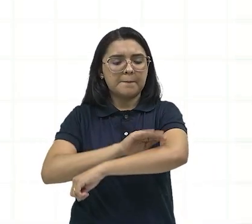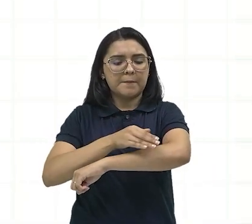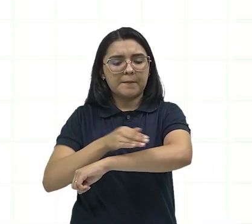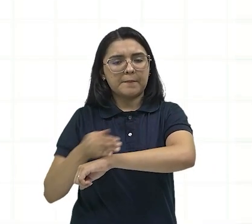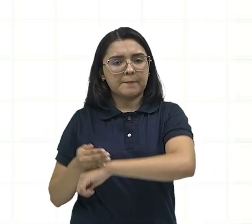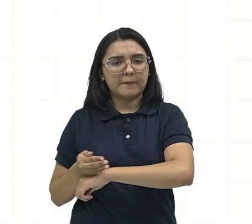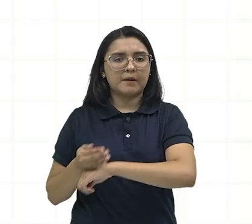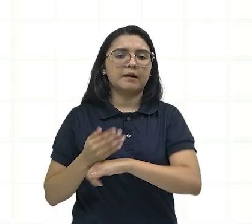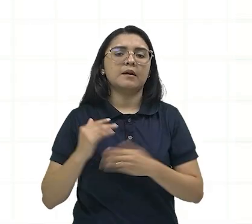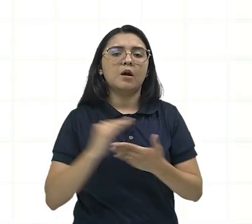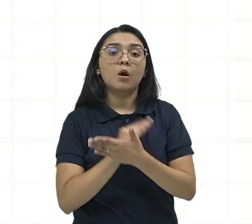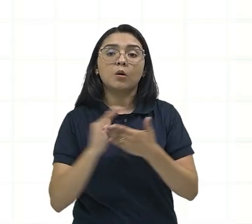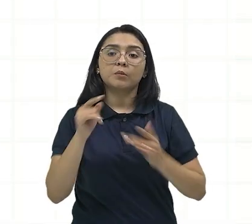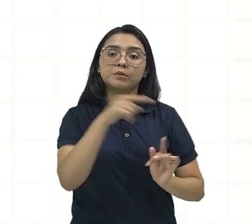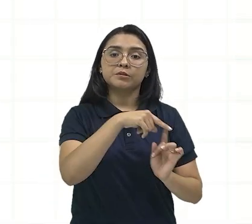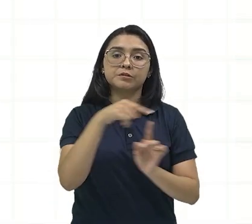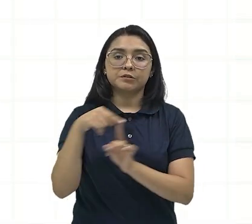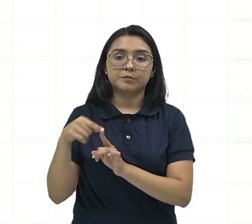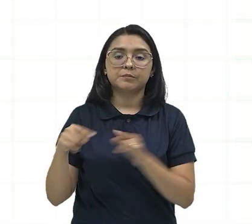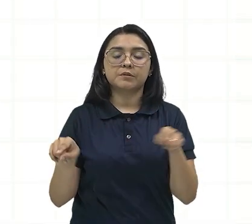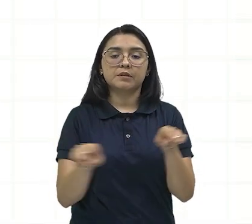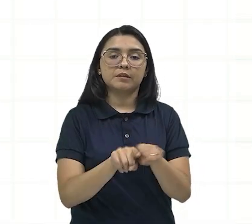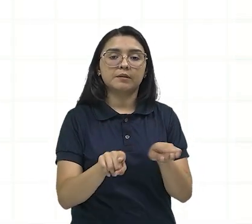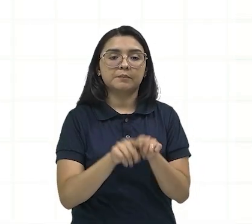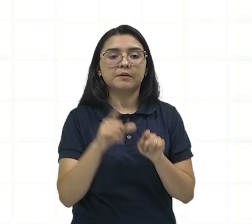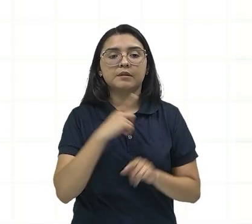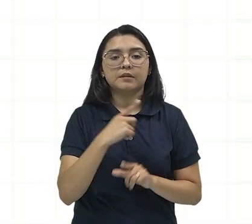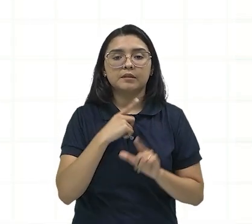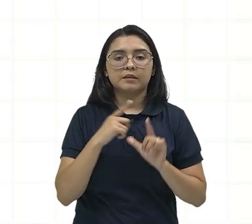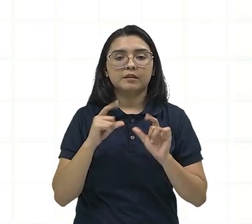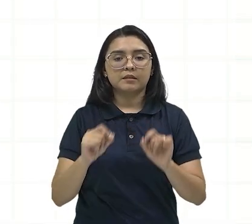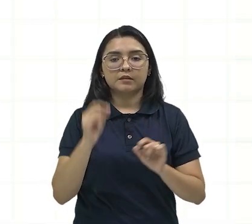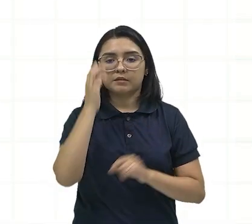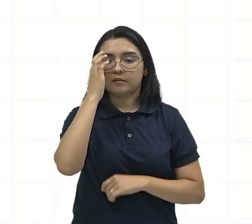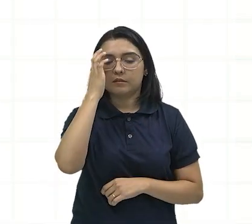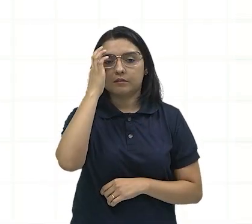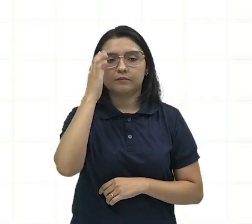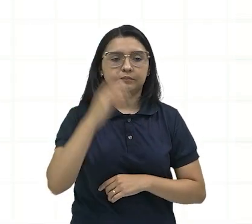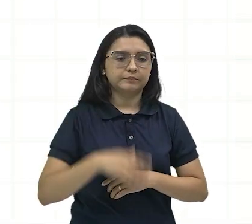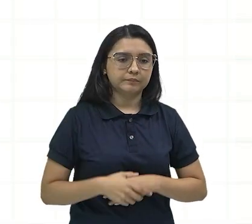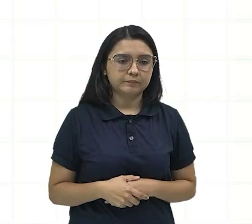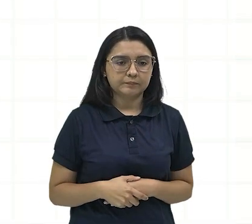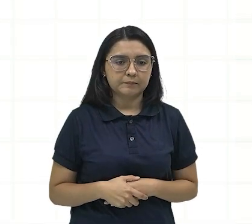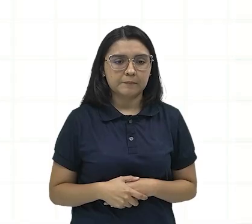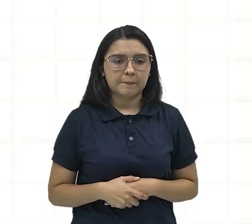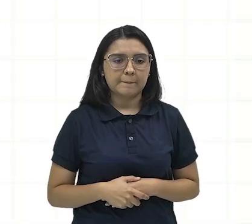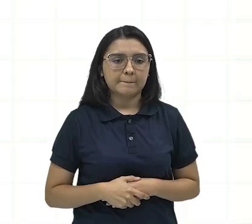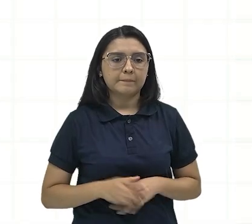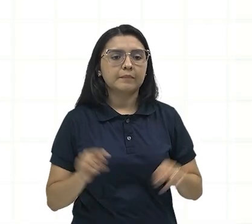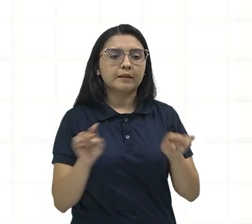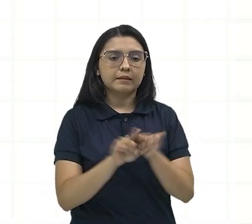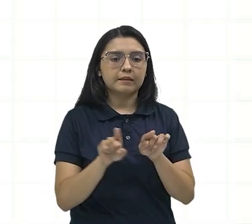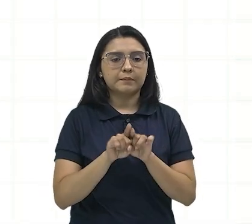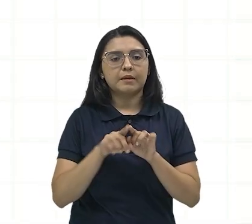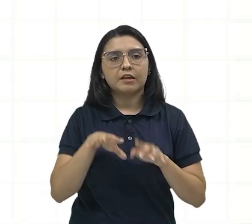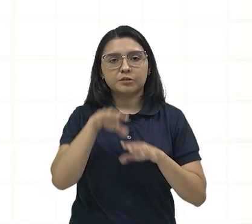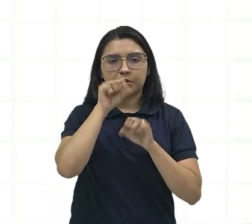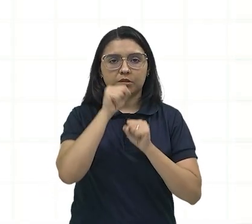escamas, algumas espécies também têm placas córneas e